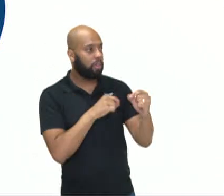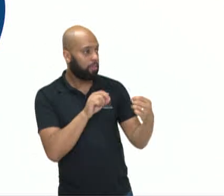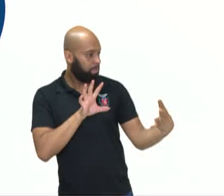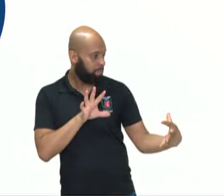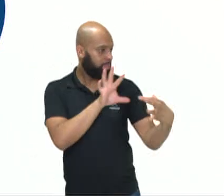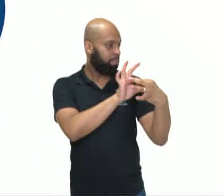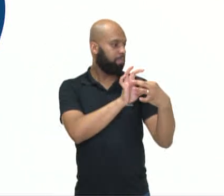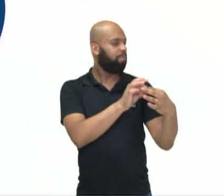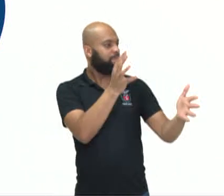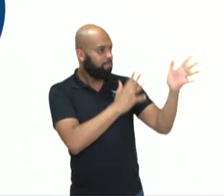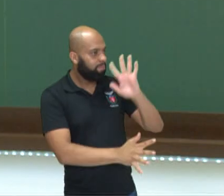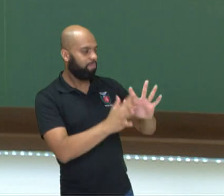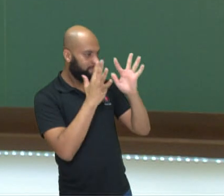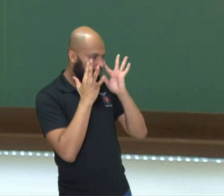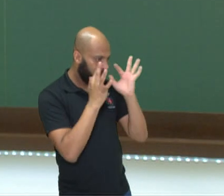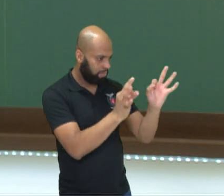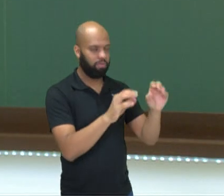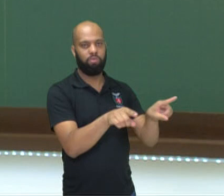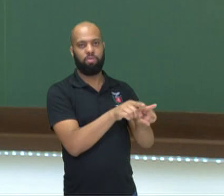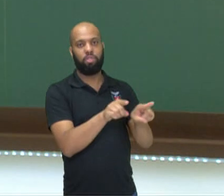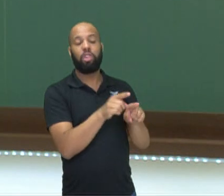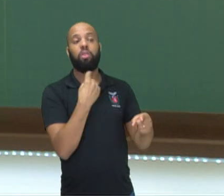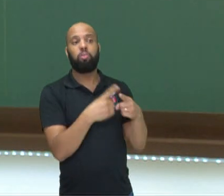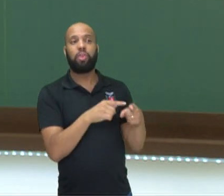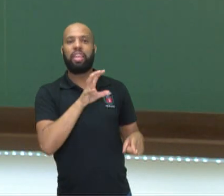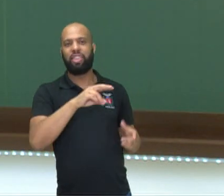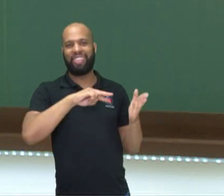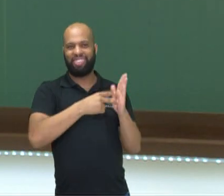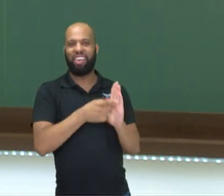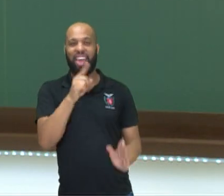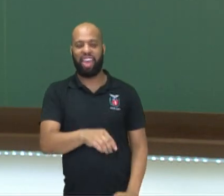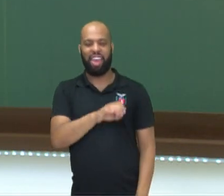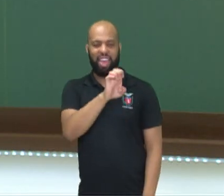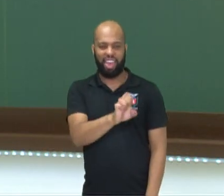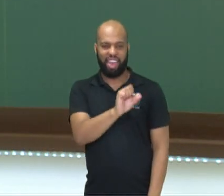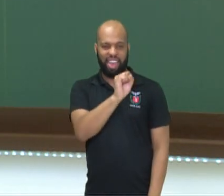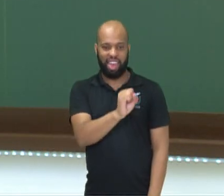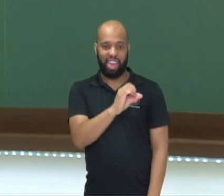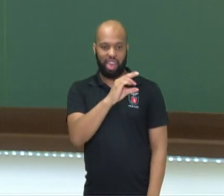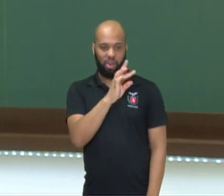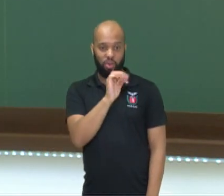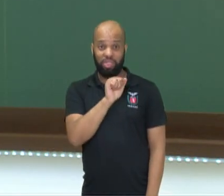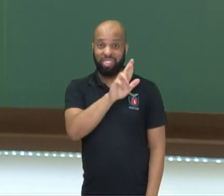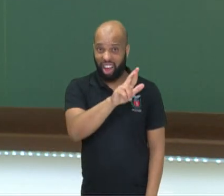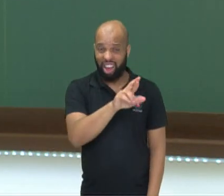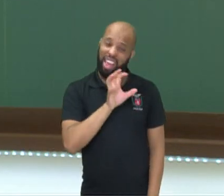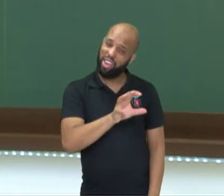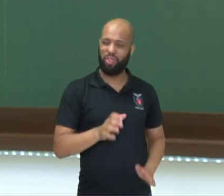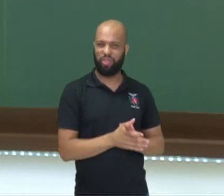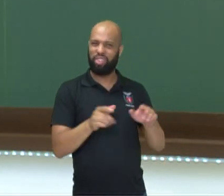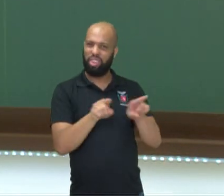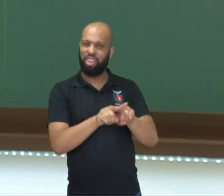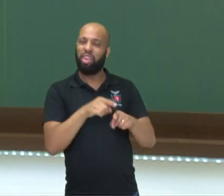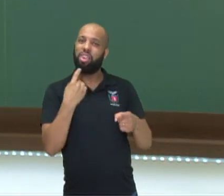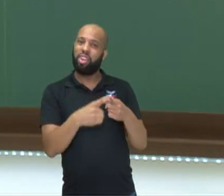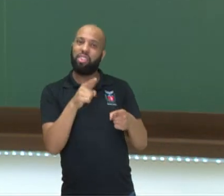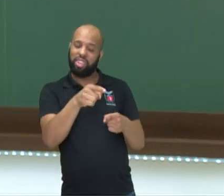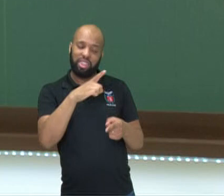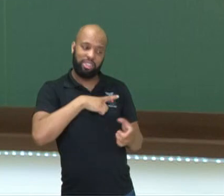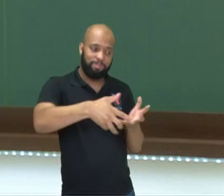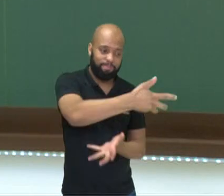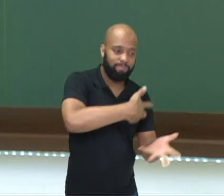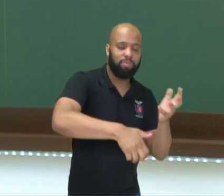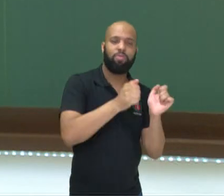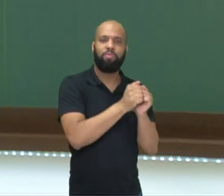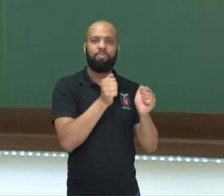a escuta. Escutar é esse processo de humildade. Quando você se envolve nesse processo, isso